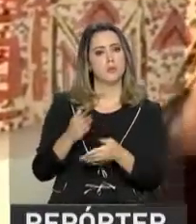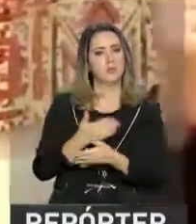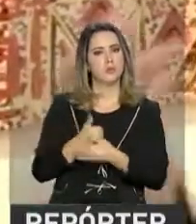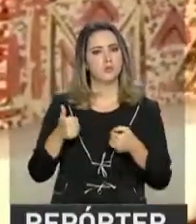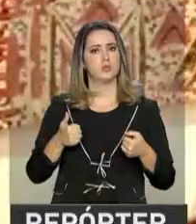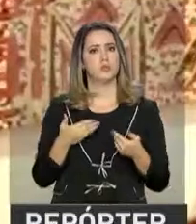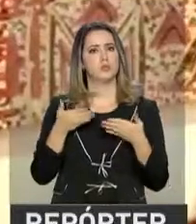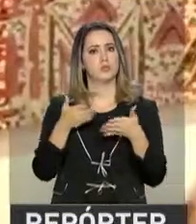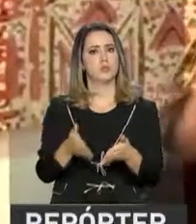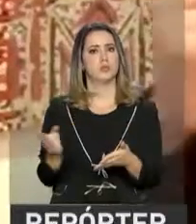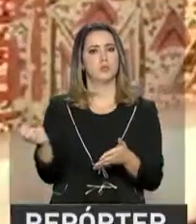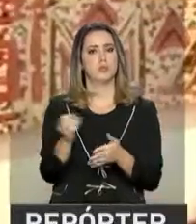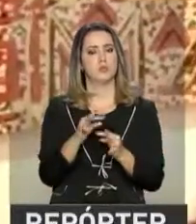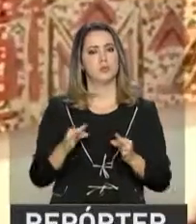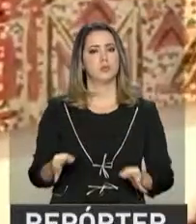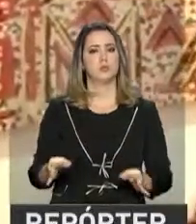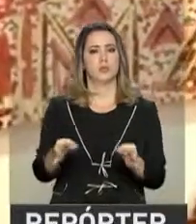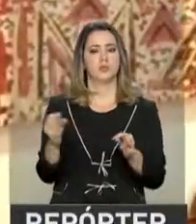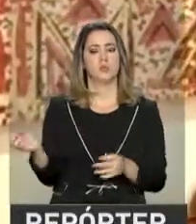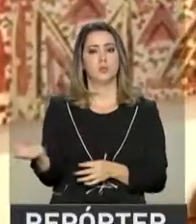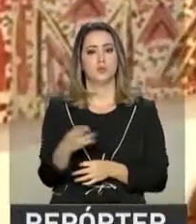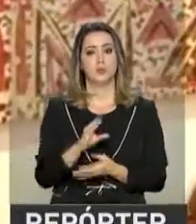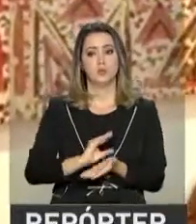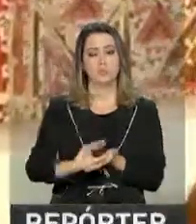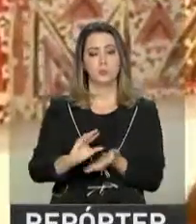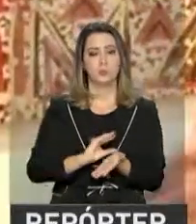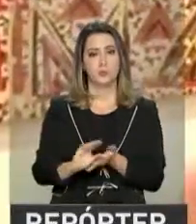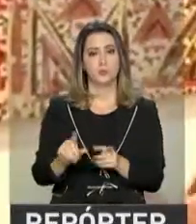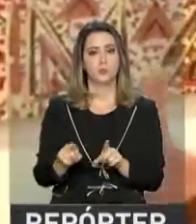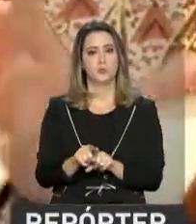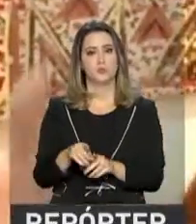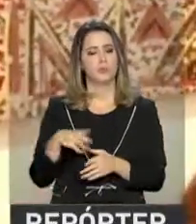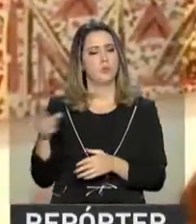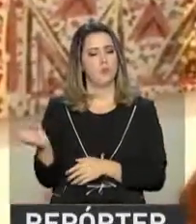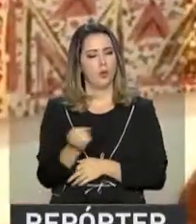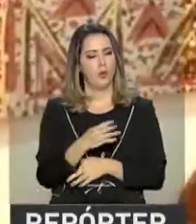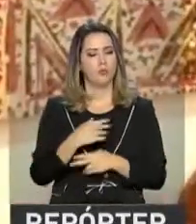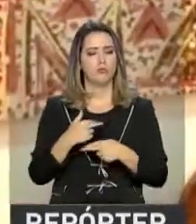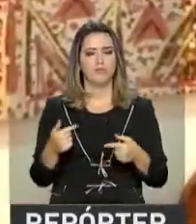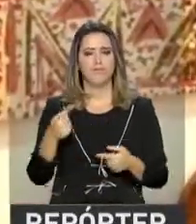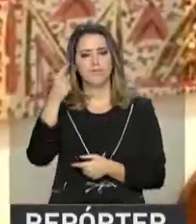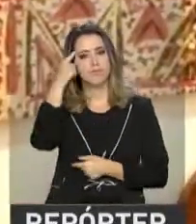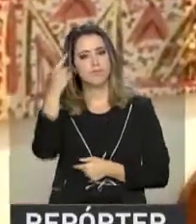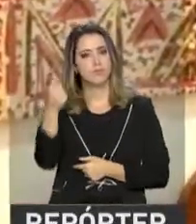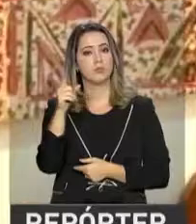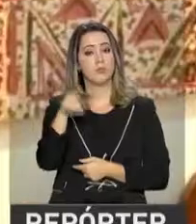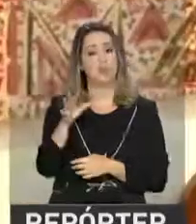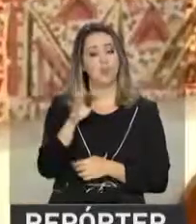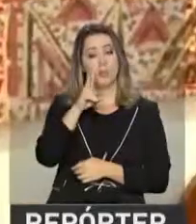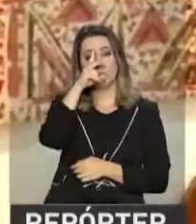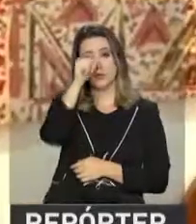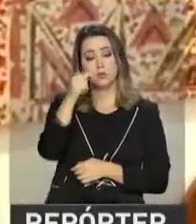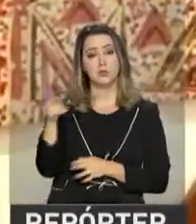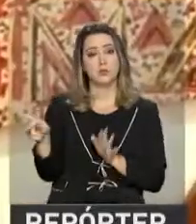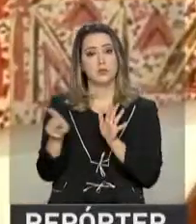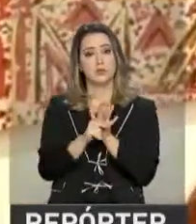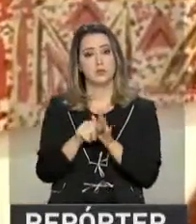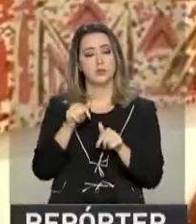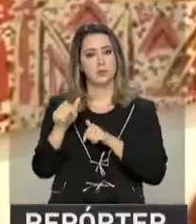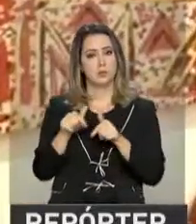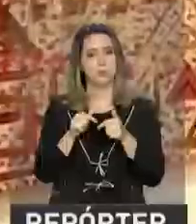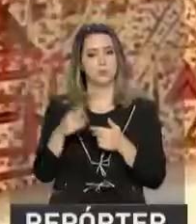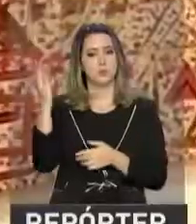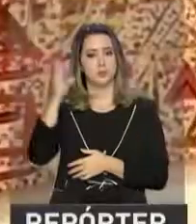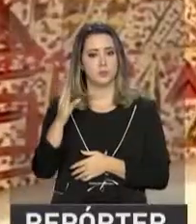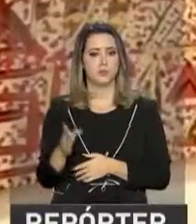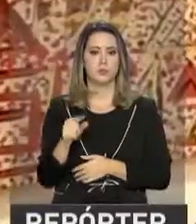negócio, para ter acesso a novas tecnologias, novos investimentos, novos modelos de negócios, ideias para fortalecer a sua atuação aqui no